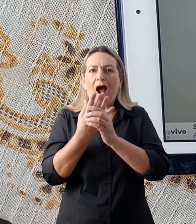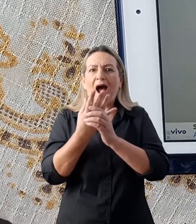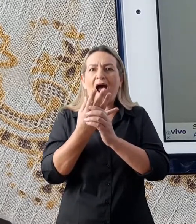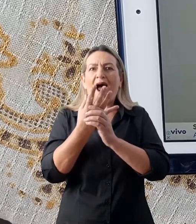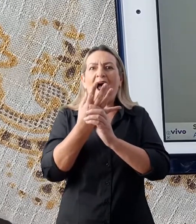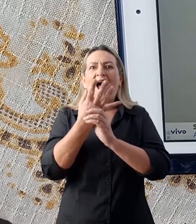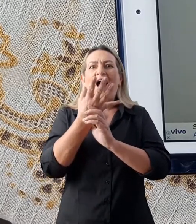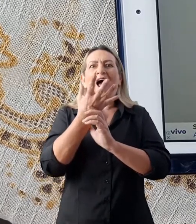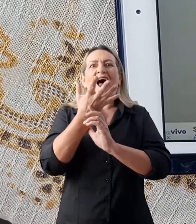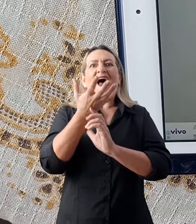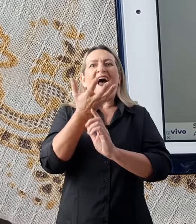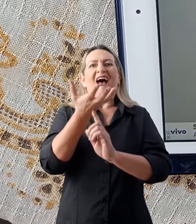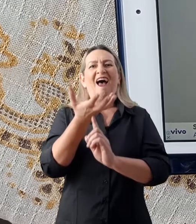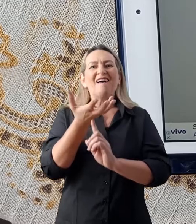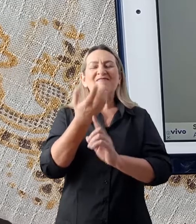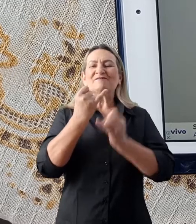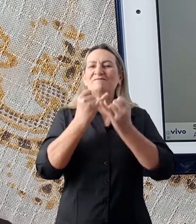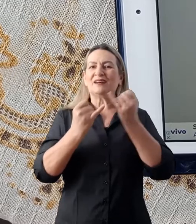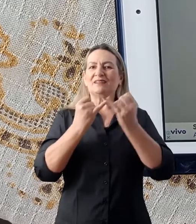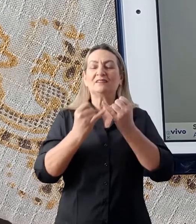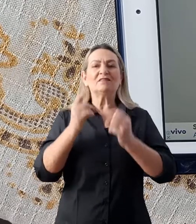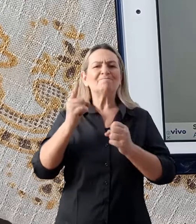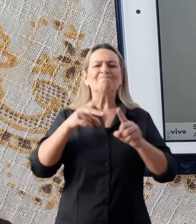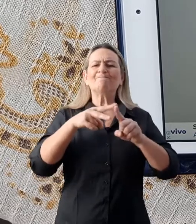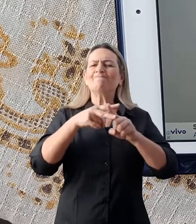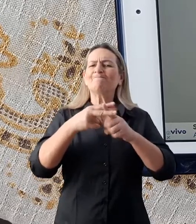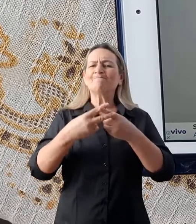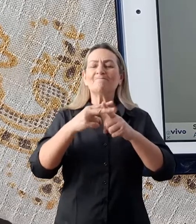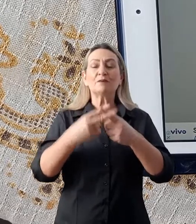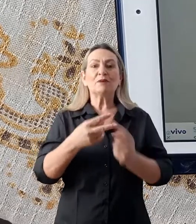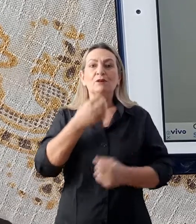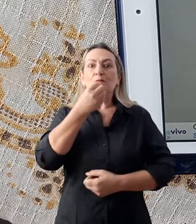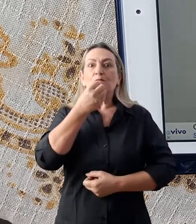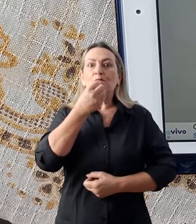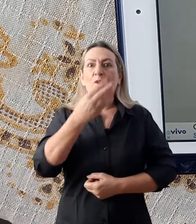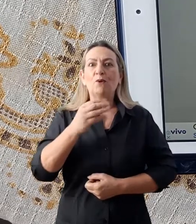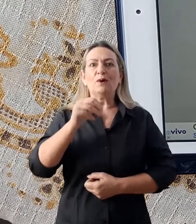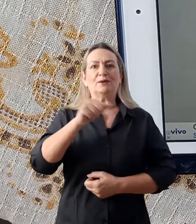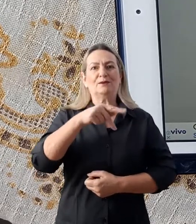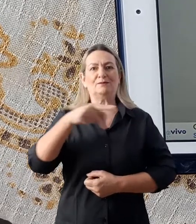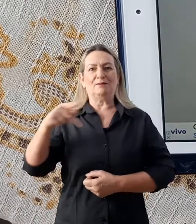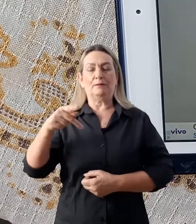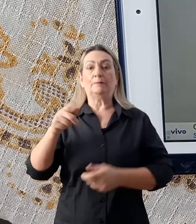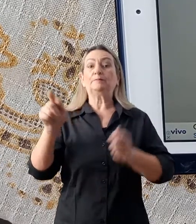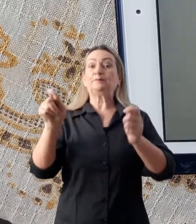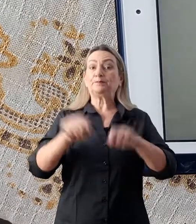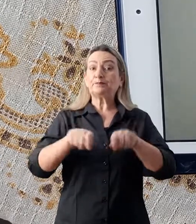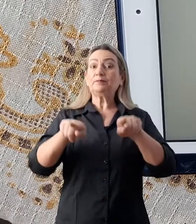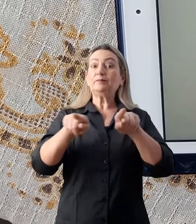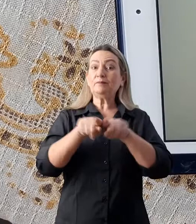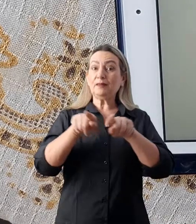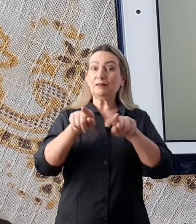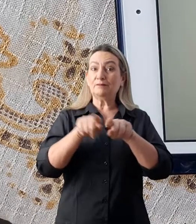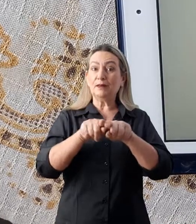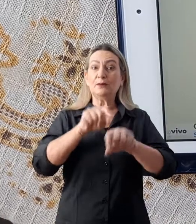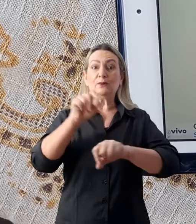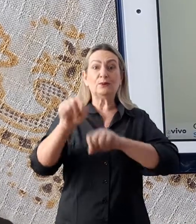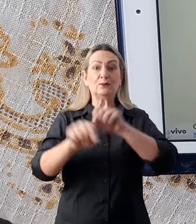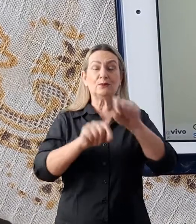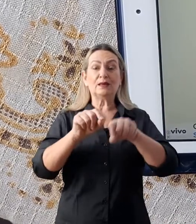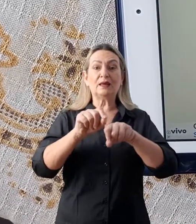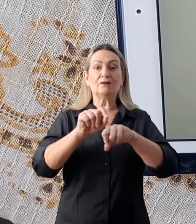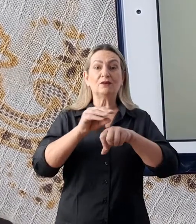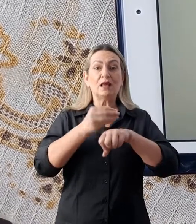E essa é uma ferramenta muito, muito boa do Ibis Paint, e você também consegue exportar esse vídeo. Você vem